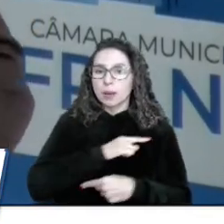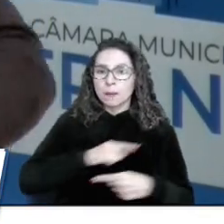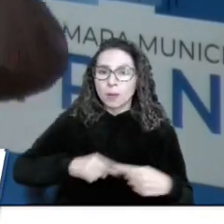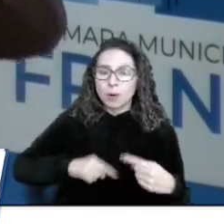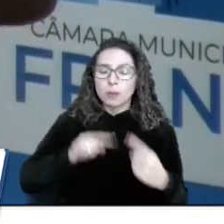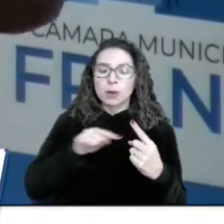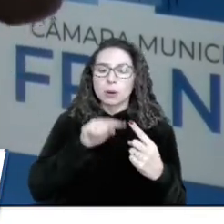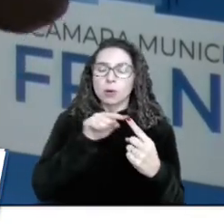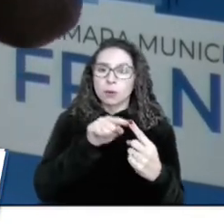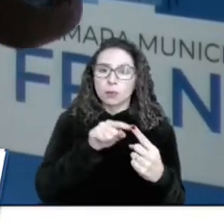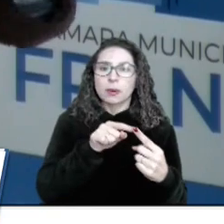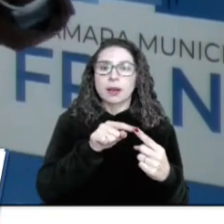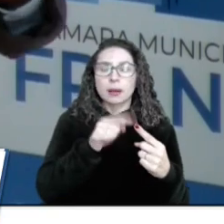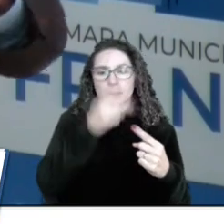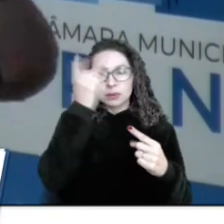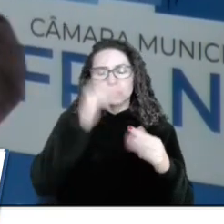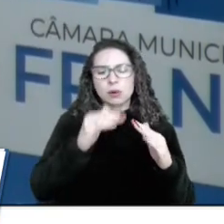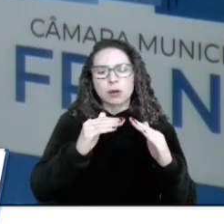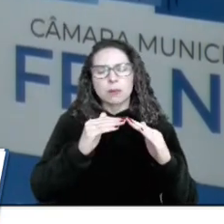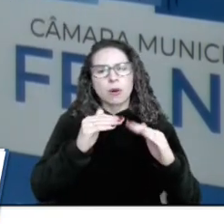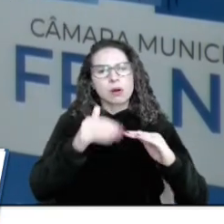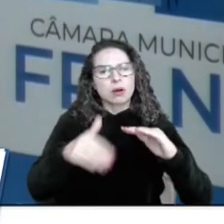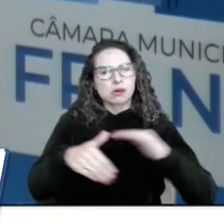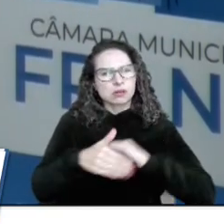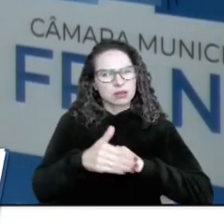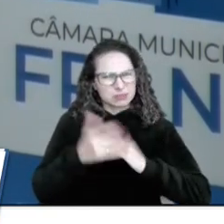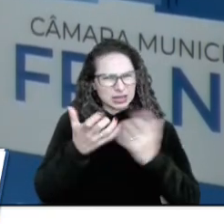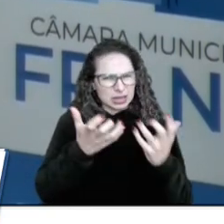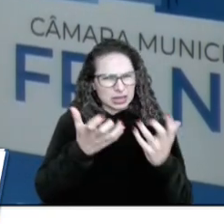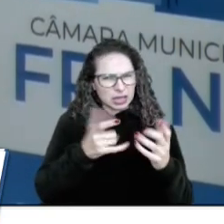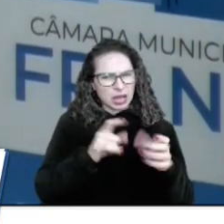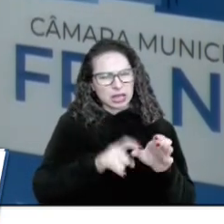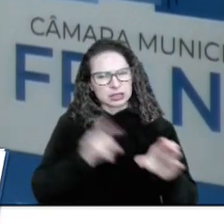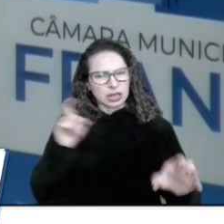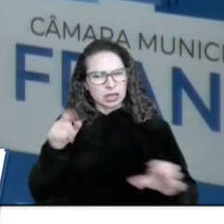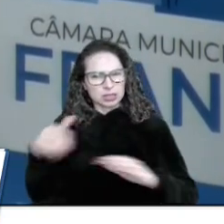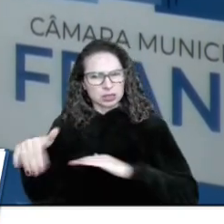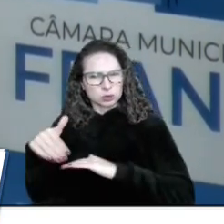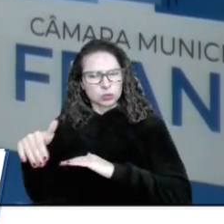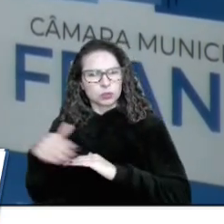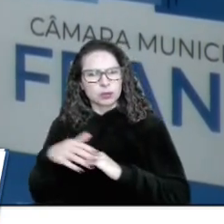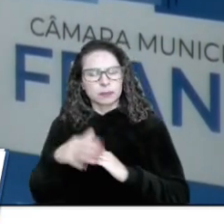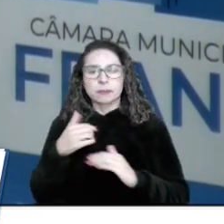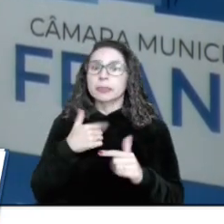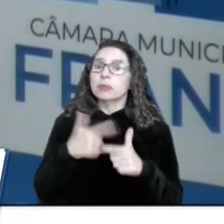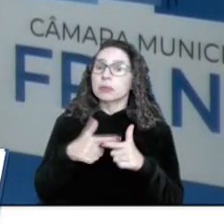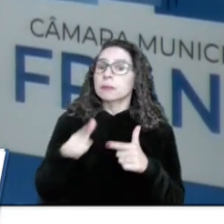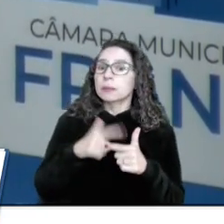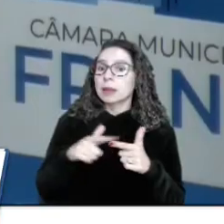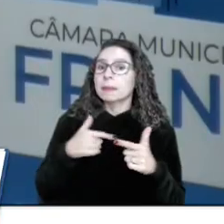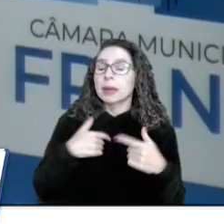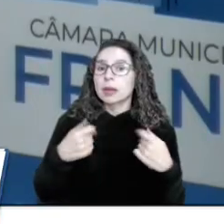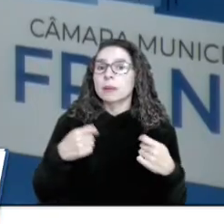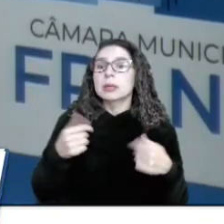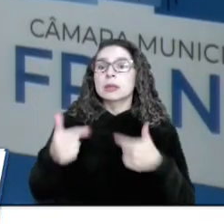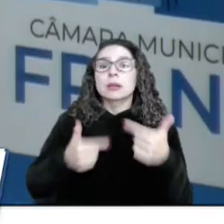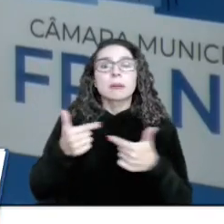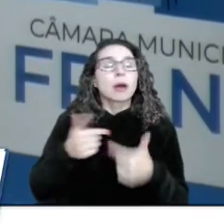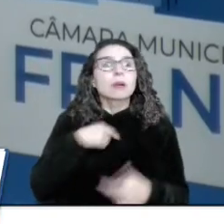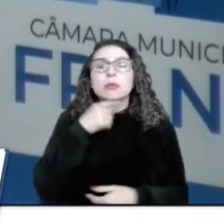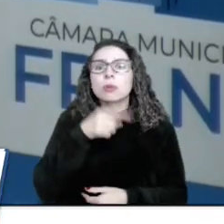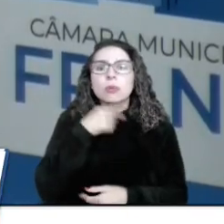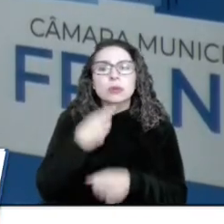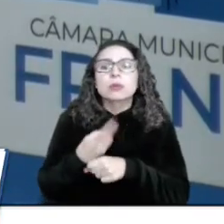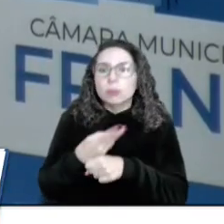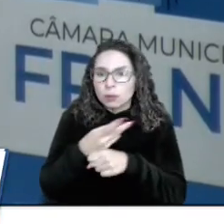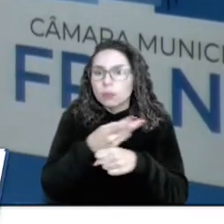ruas. Mas eles querem sair da rua? Eu estou com um problema. Eu preciso de funcionário e não estou conseguindo.